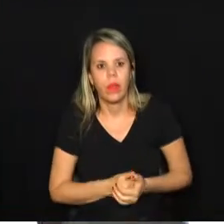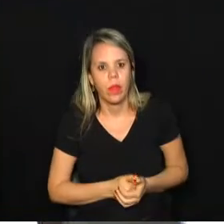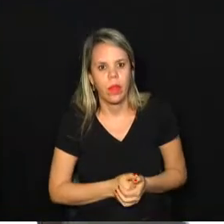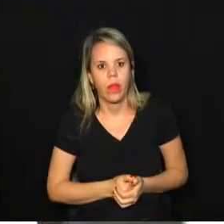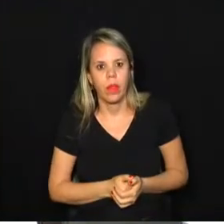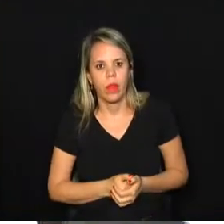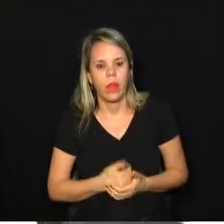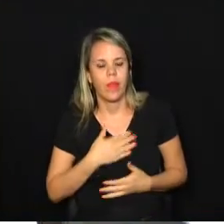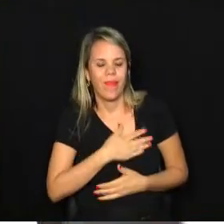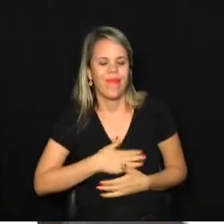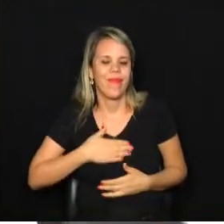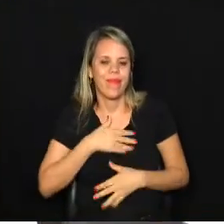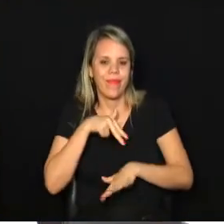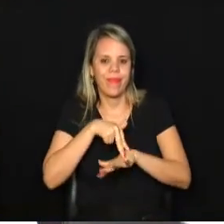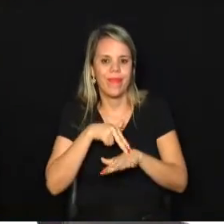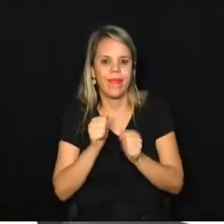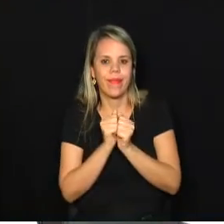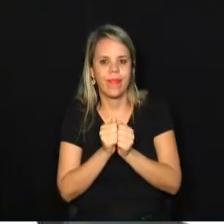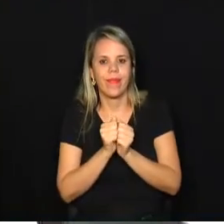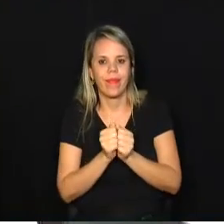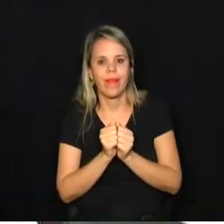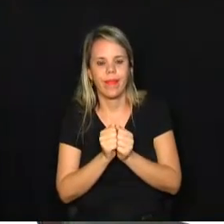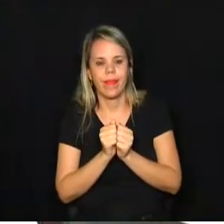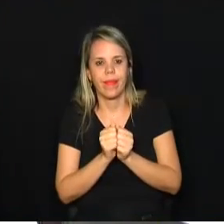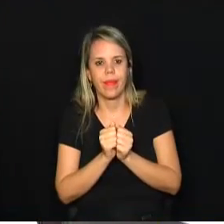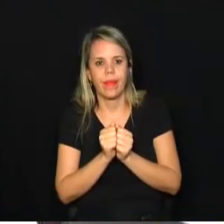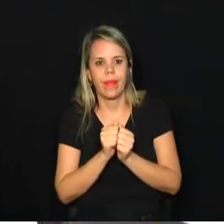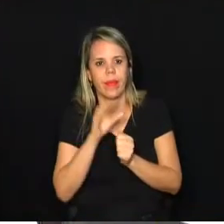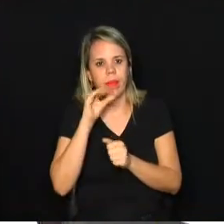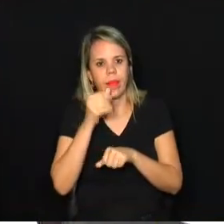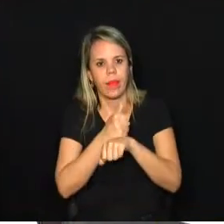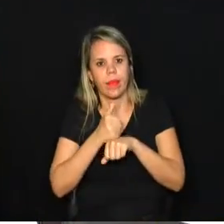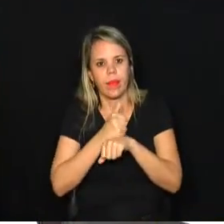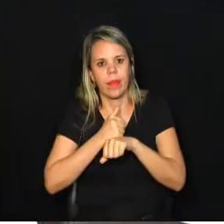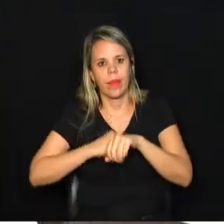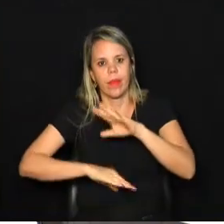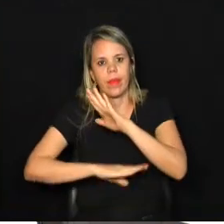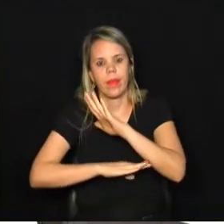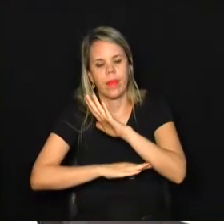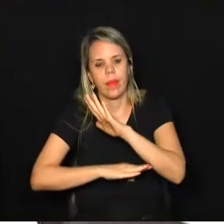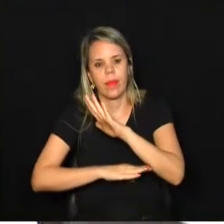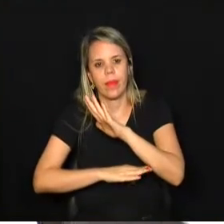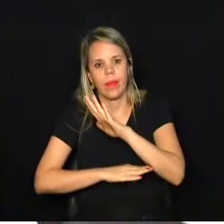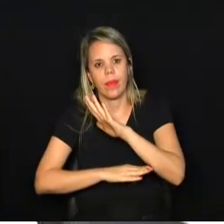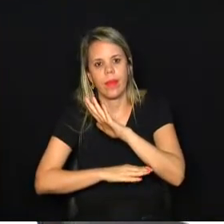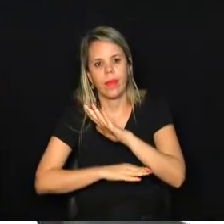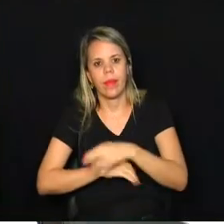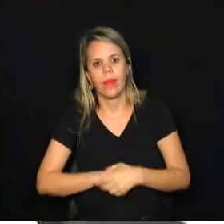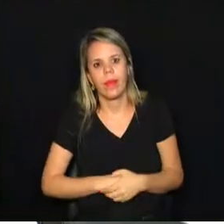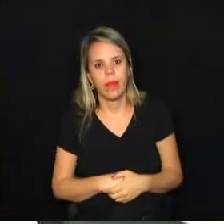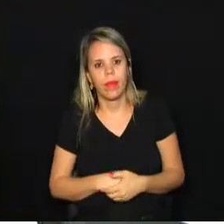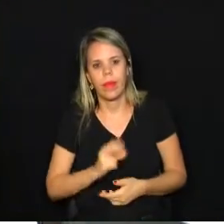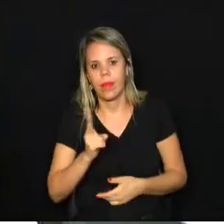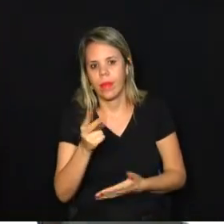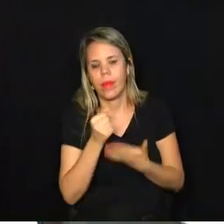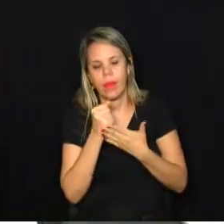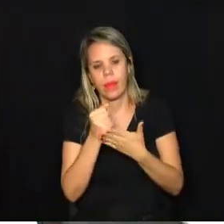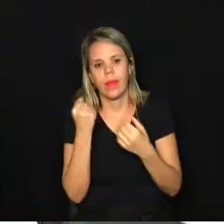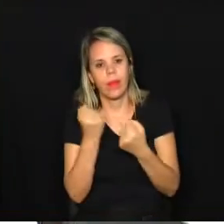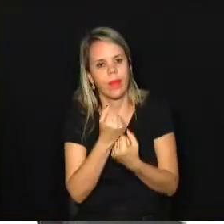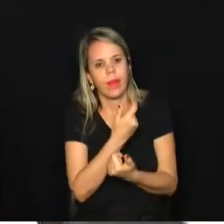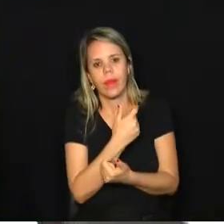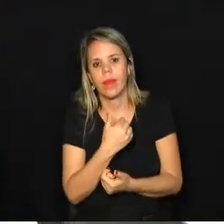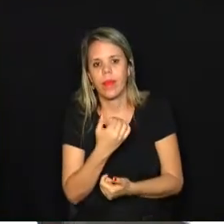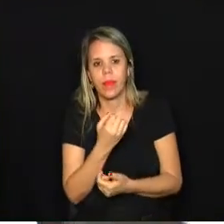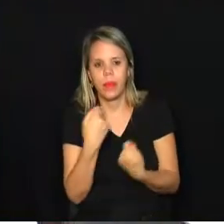de grande prestígio, e estendendo aos funcionários da Câmara Municipal de Campinas, que sem eles